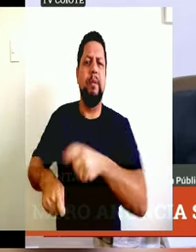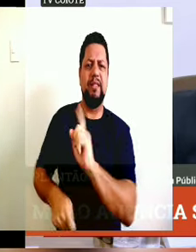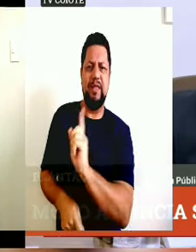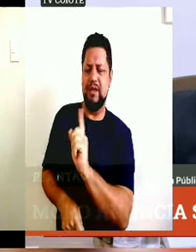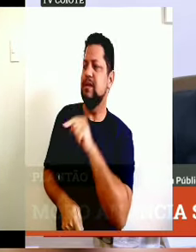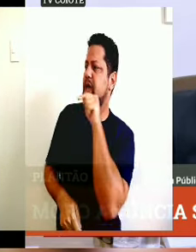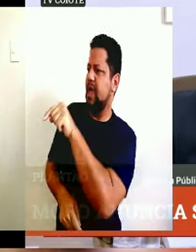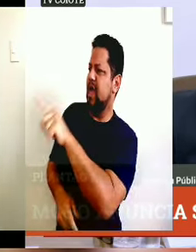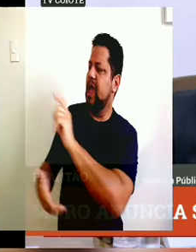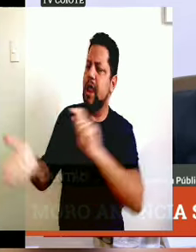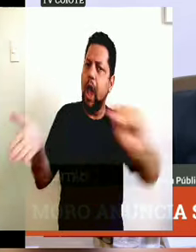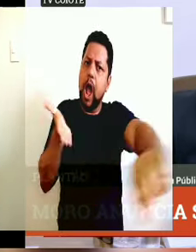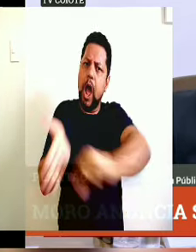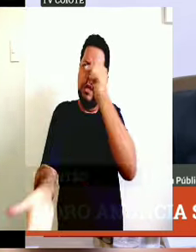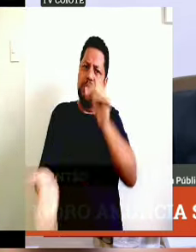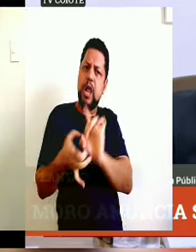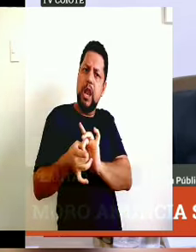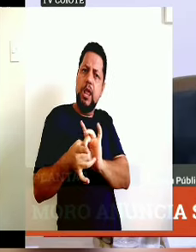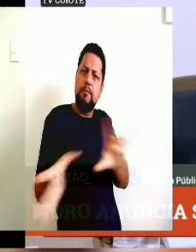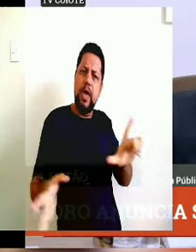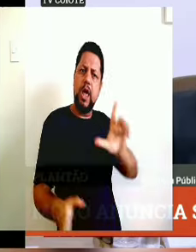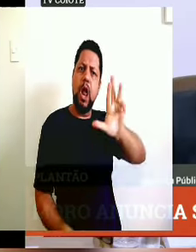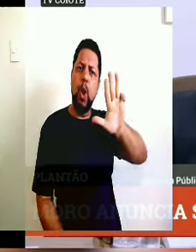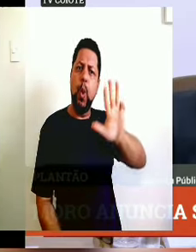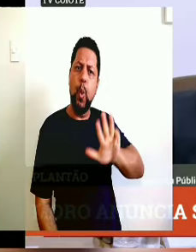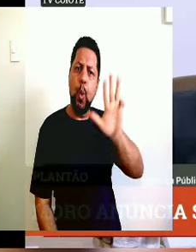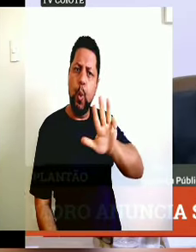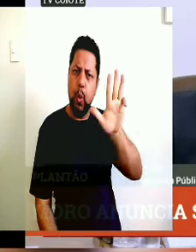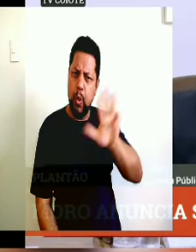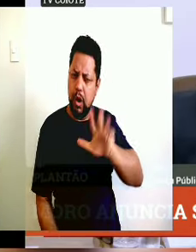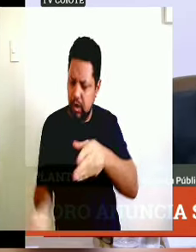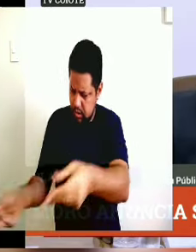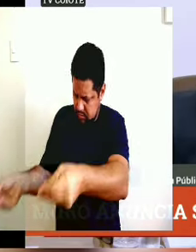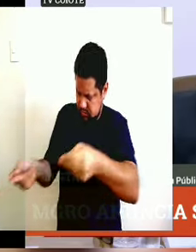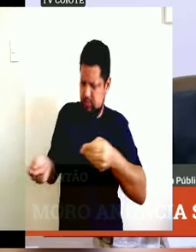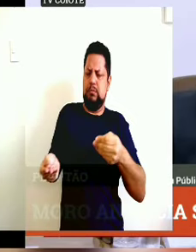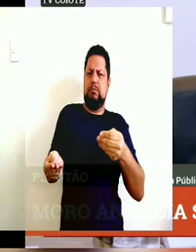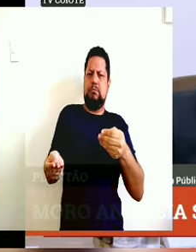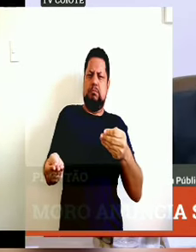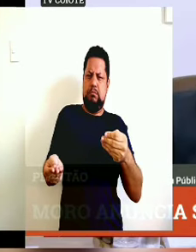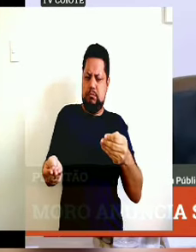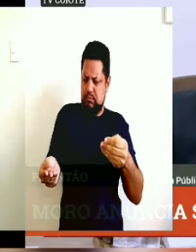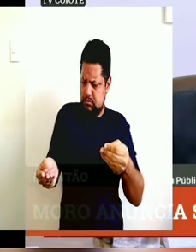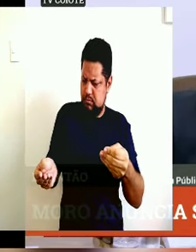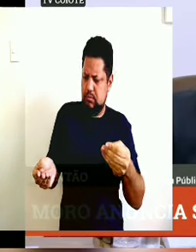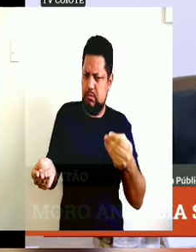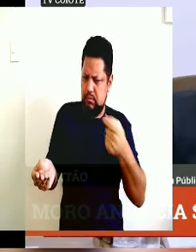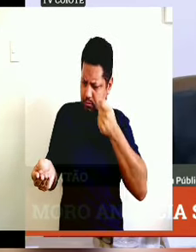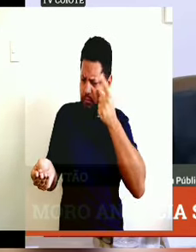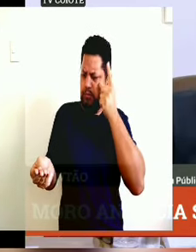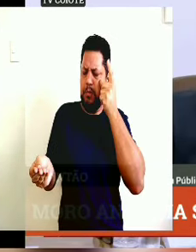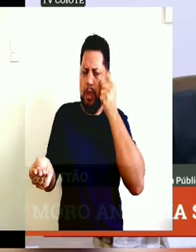foi graças à autonomia dele e ao sentimento da cidade por primeiro dever,